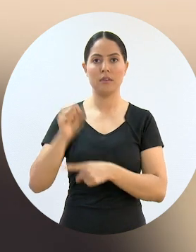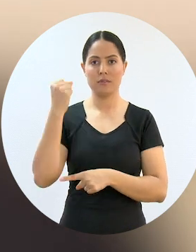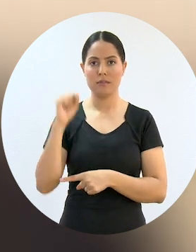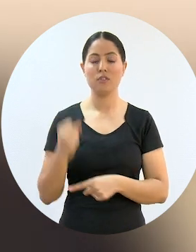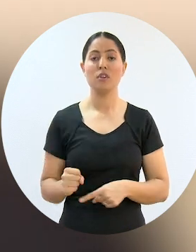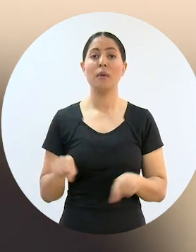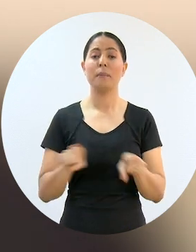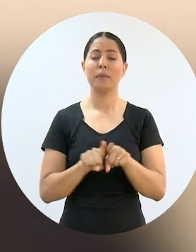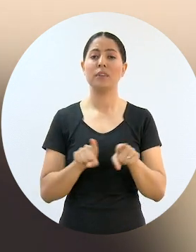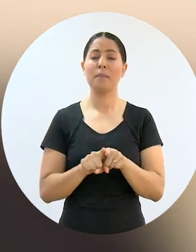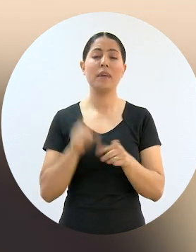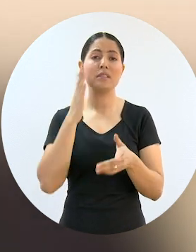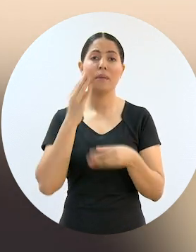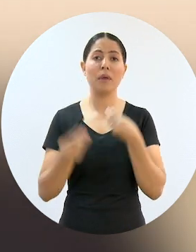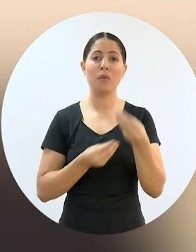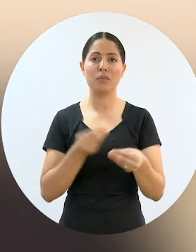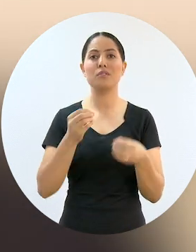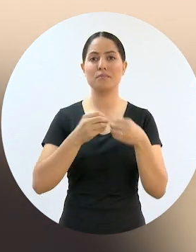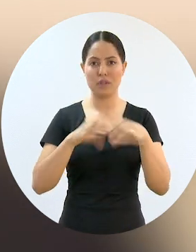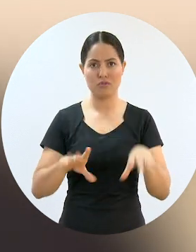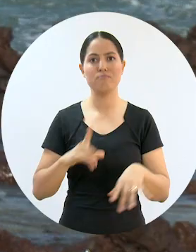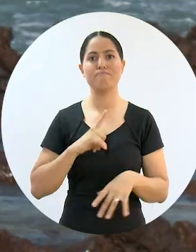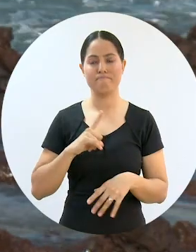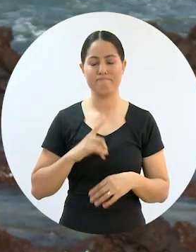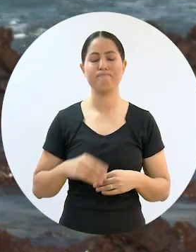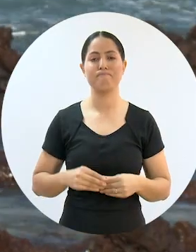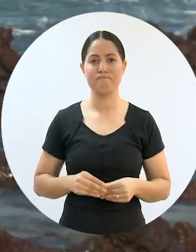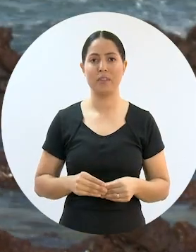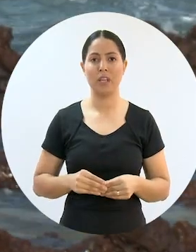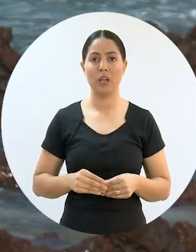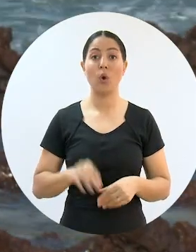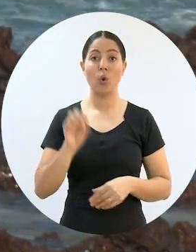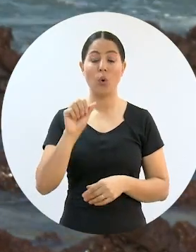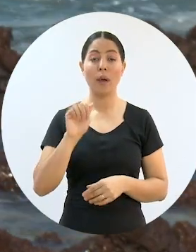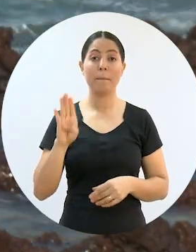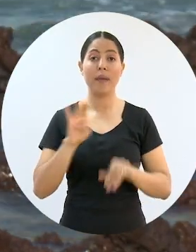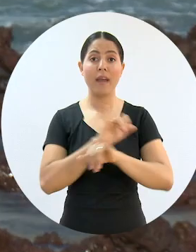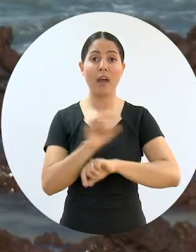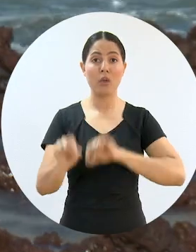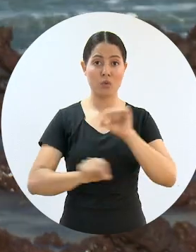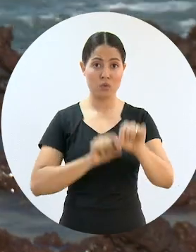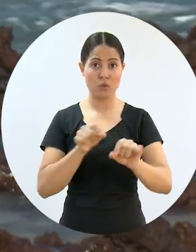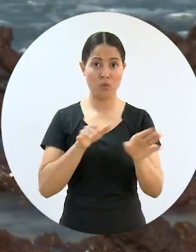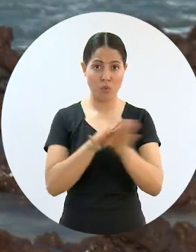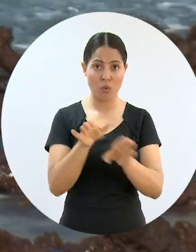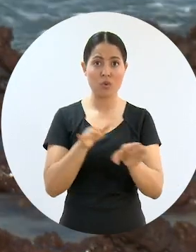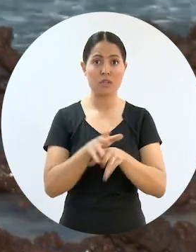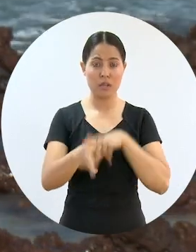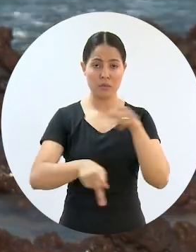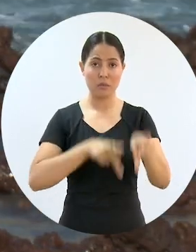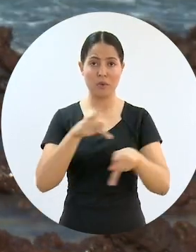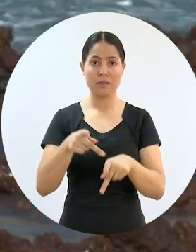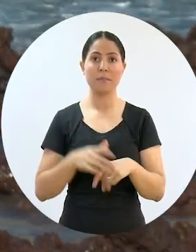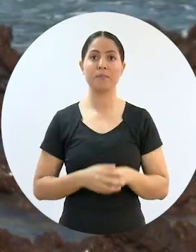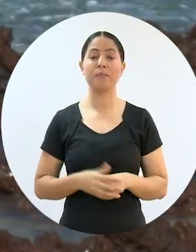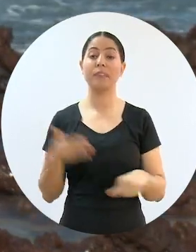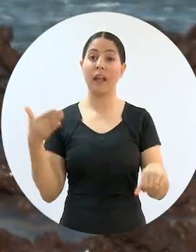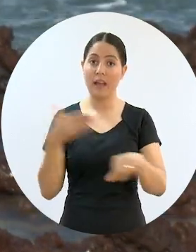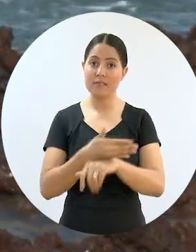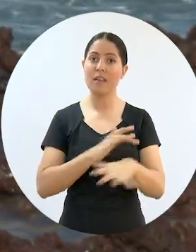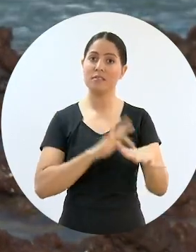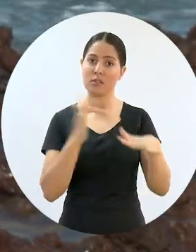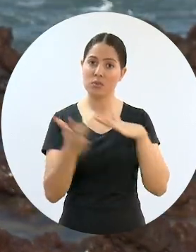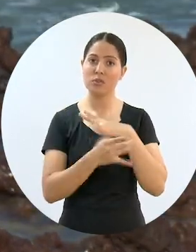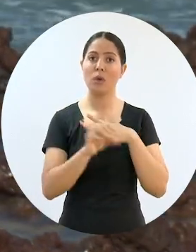e acompanhar toda essa tragédia. A OAB orienta a população sobre as manchas de óleo. Acesse